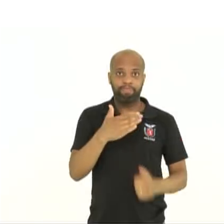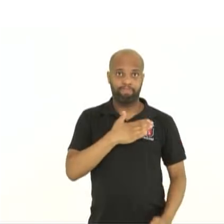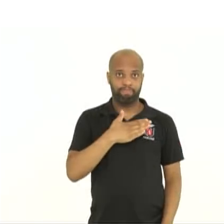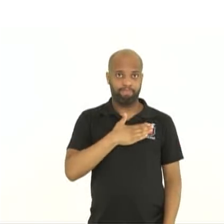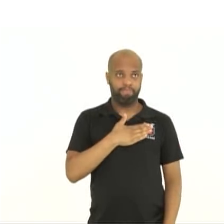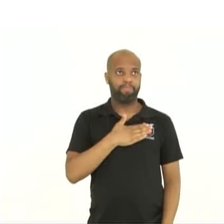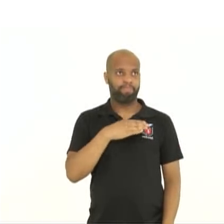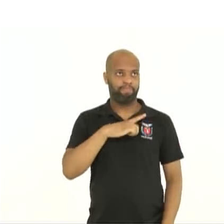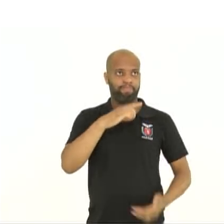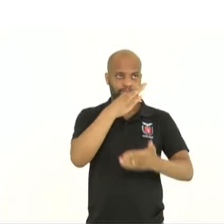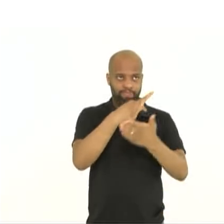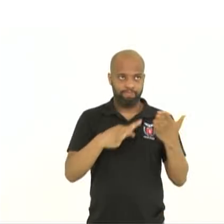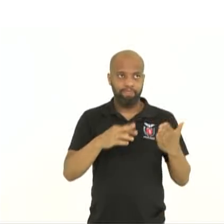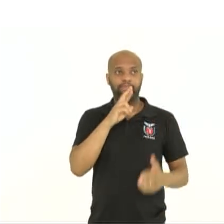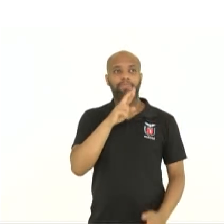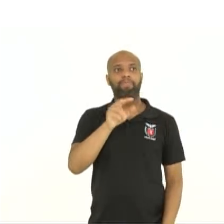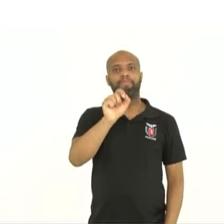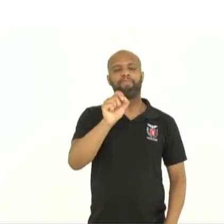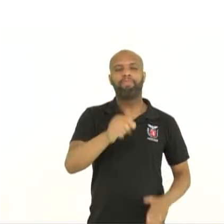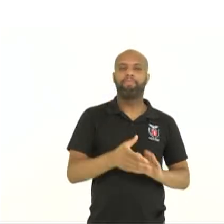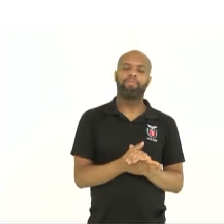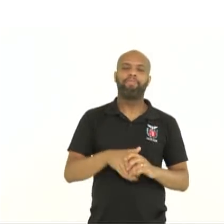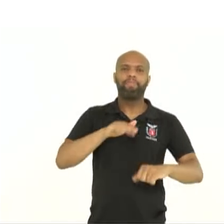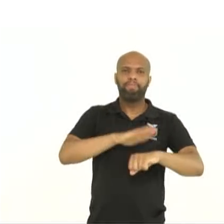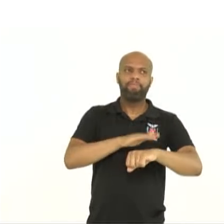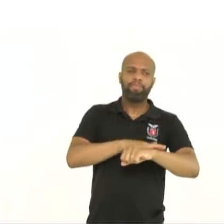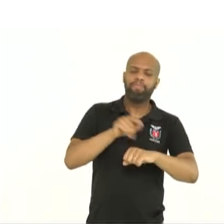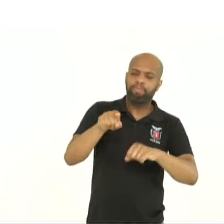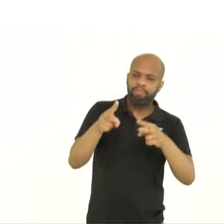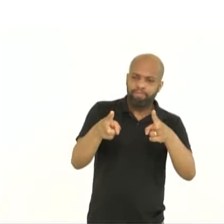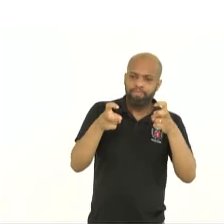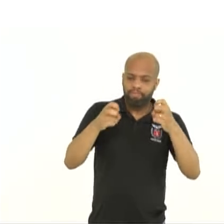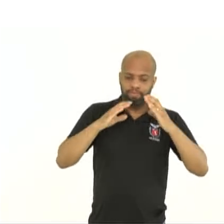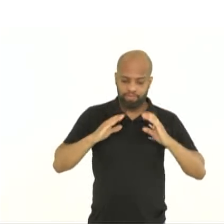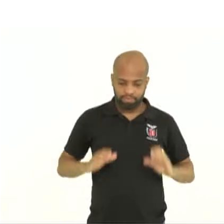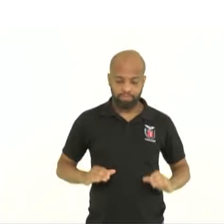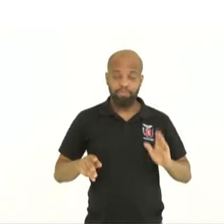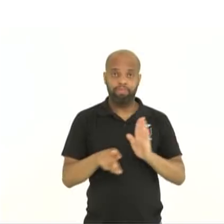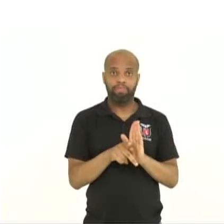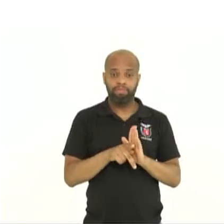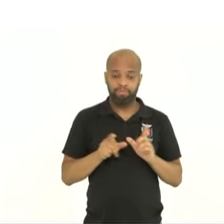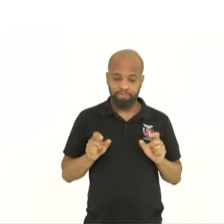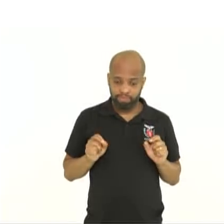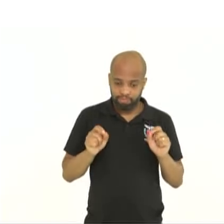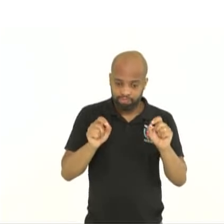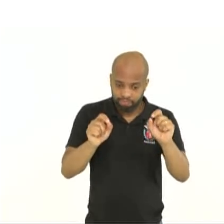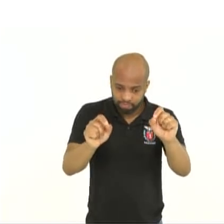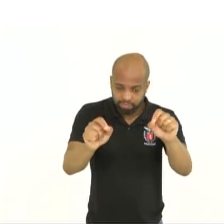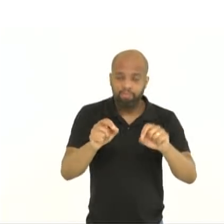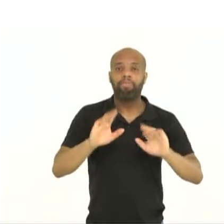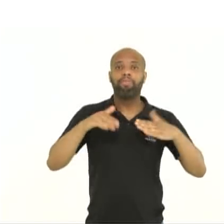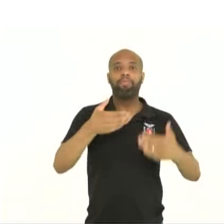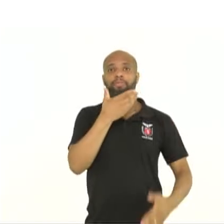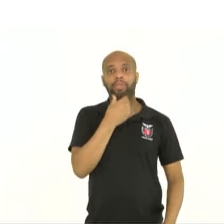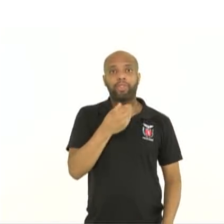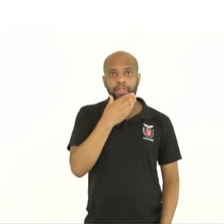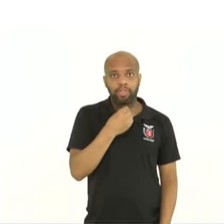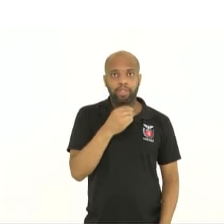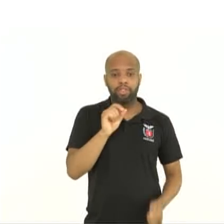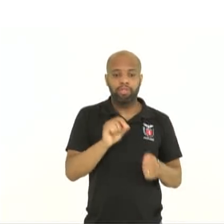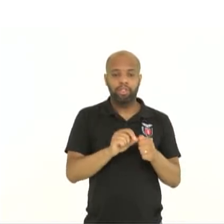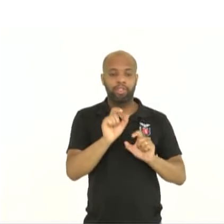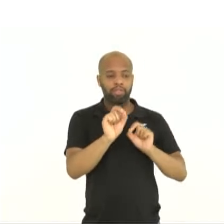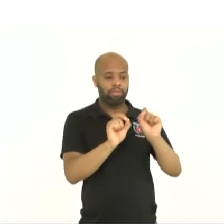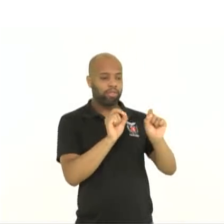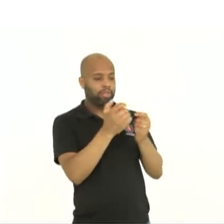tá? E responda o seguinte: ao observar o comportamento das formigas, o menino as compara